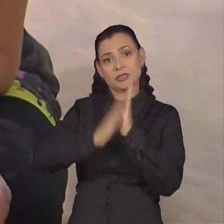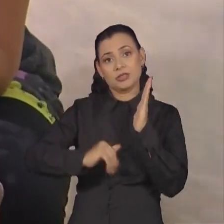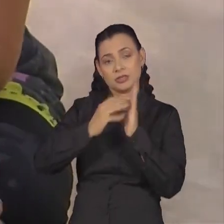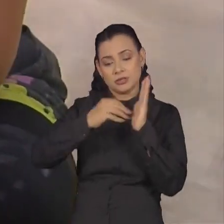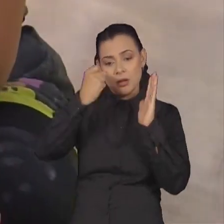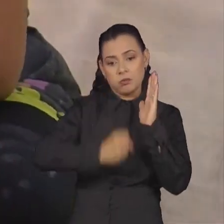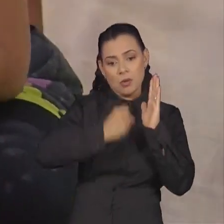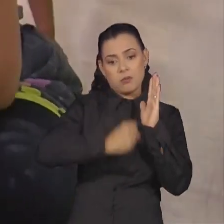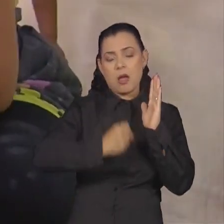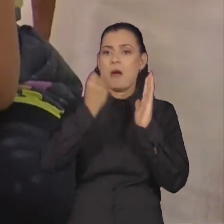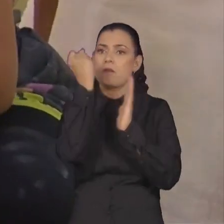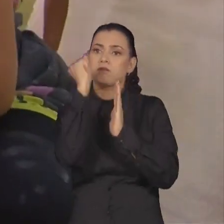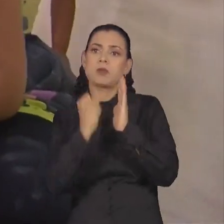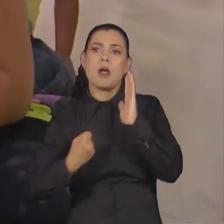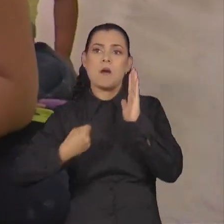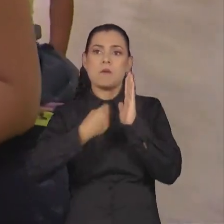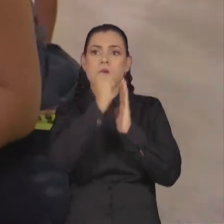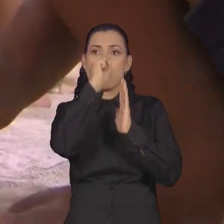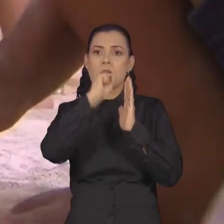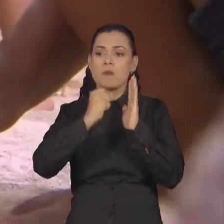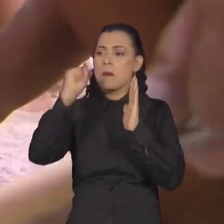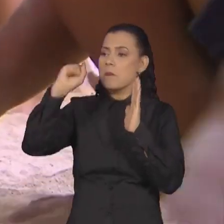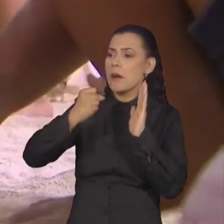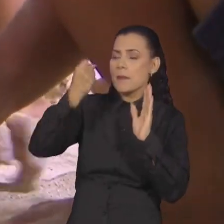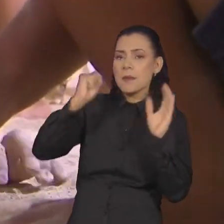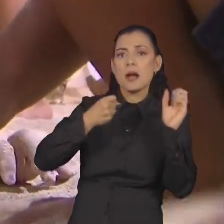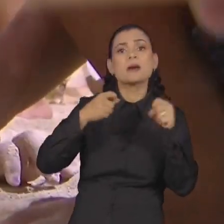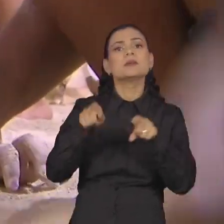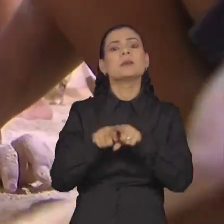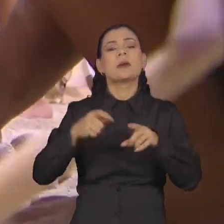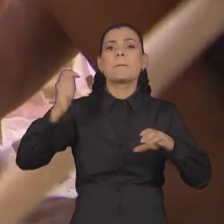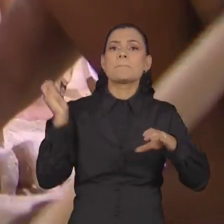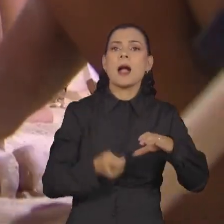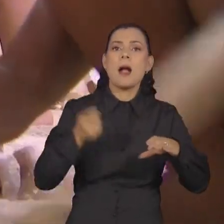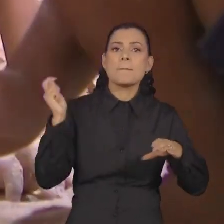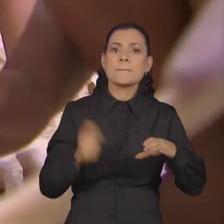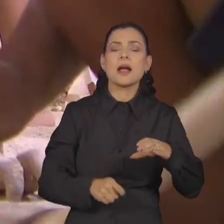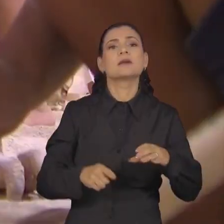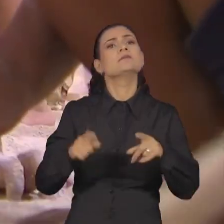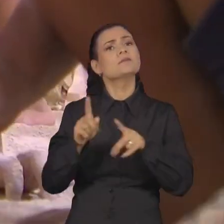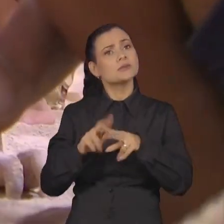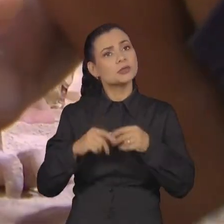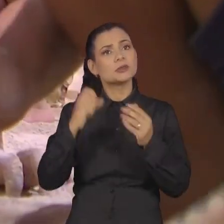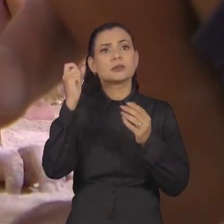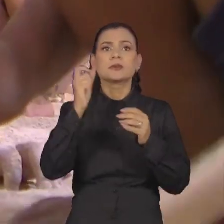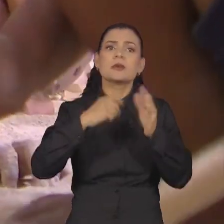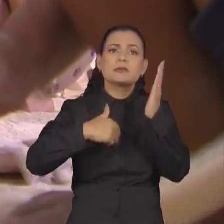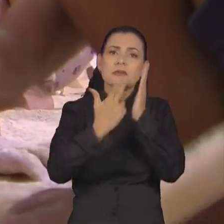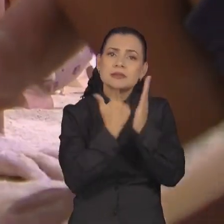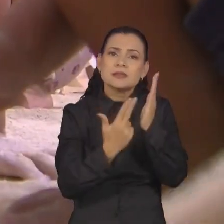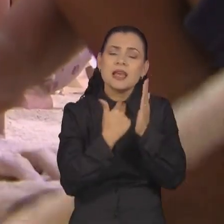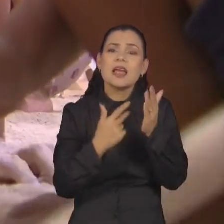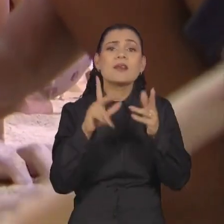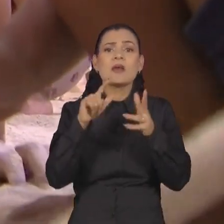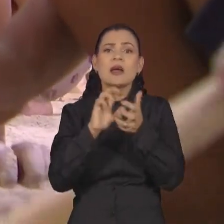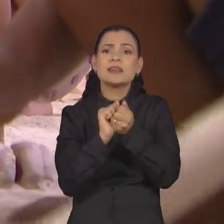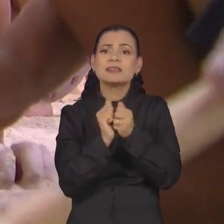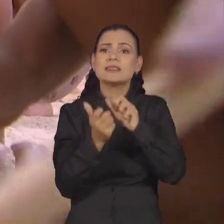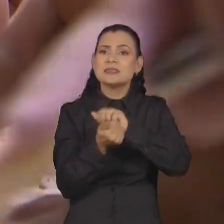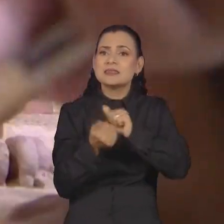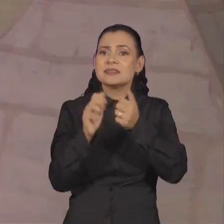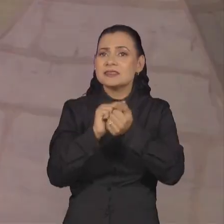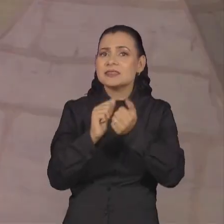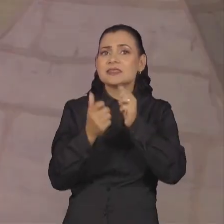o pincel, que é tocar, que é ver aquilo que eles vão gravar, né, no caso nas paredes. É a modelagem,